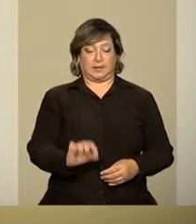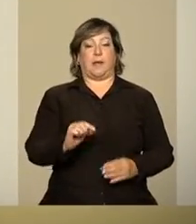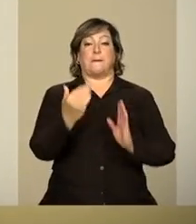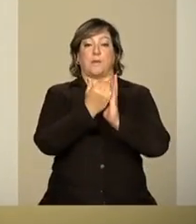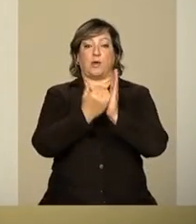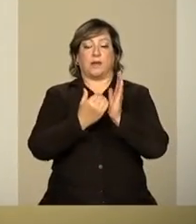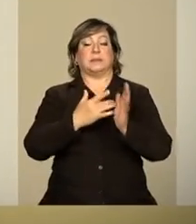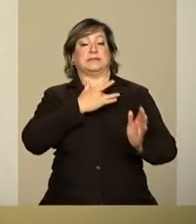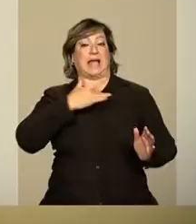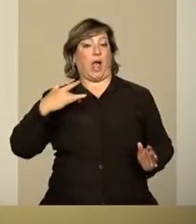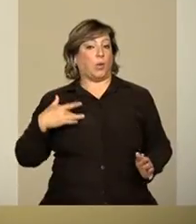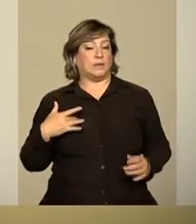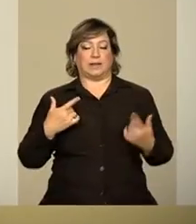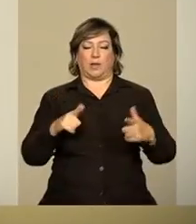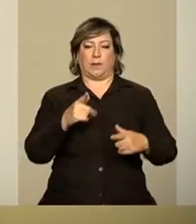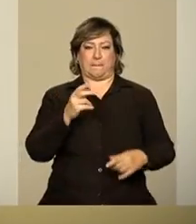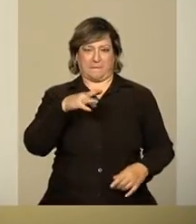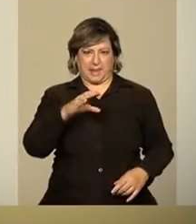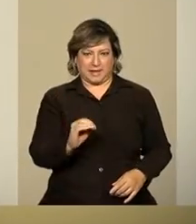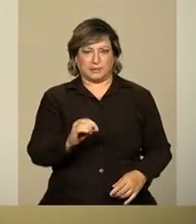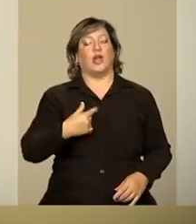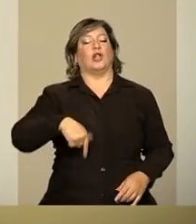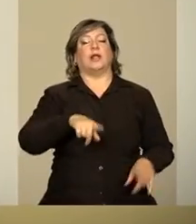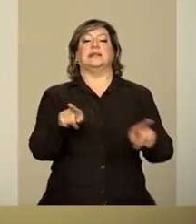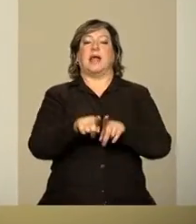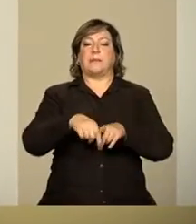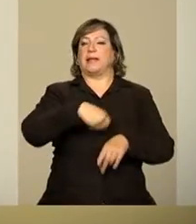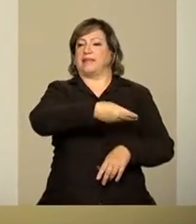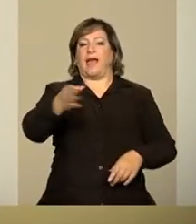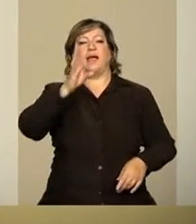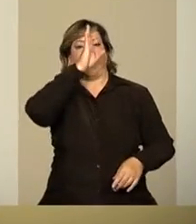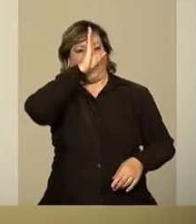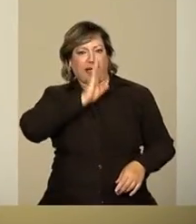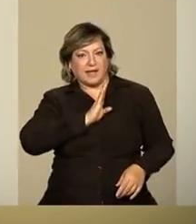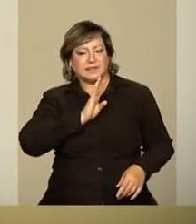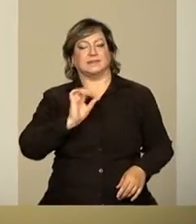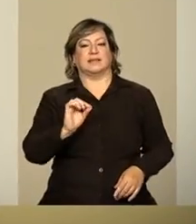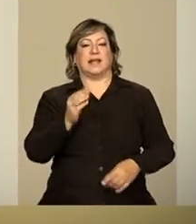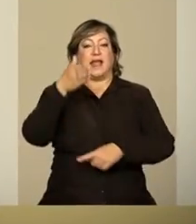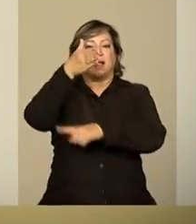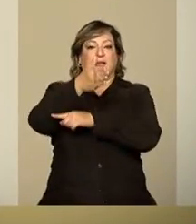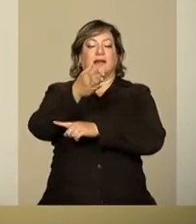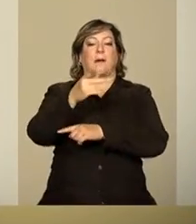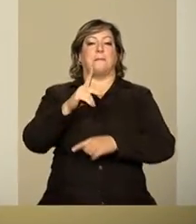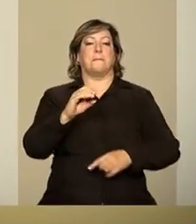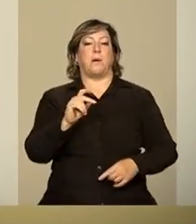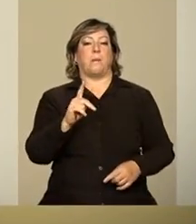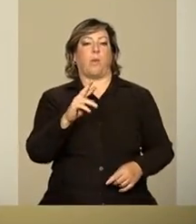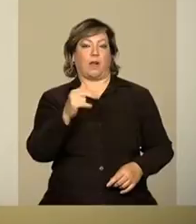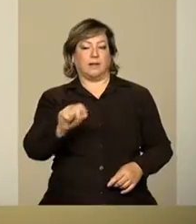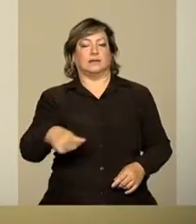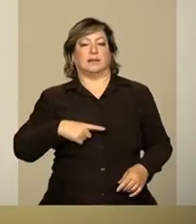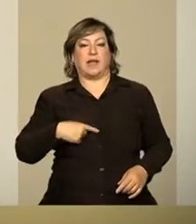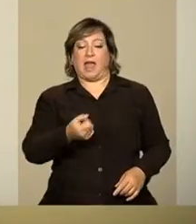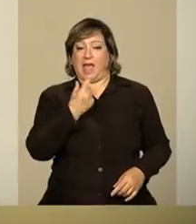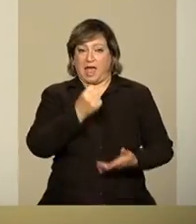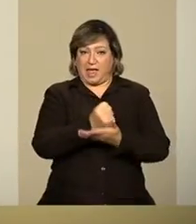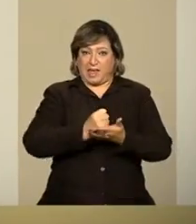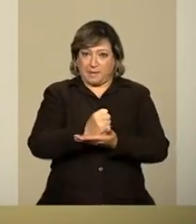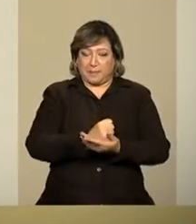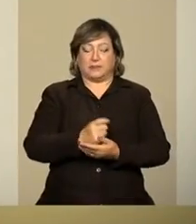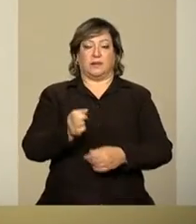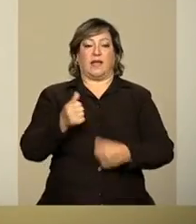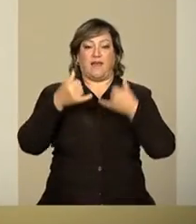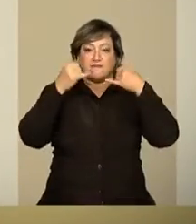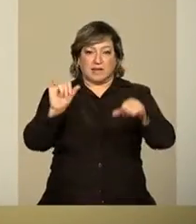como programa saúde não tem preço Nós também distribuímos de e nas farmácias remédios para o combate à